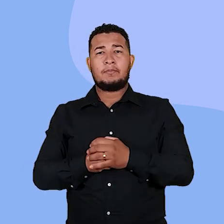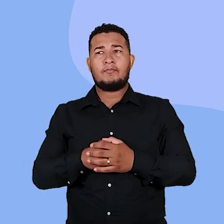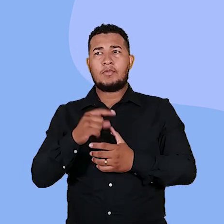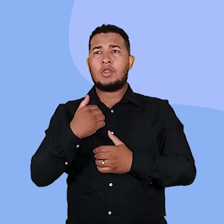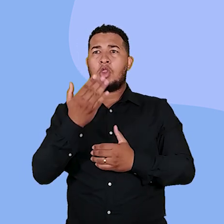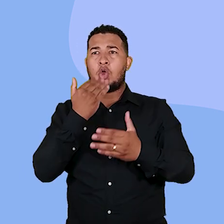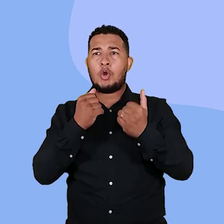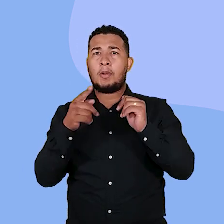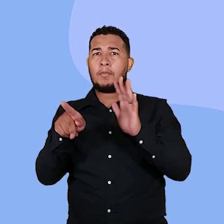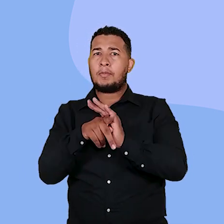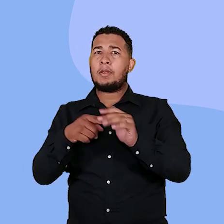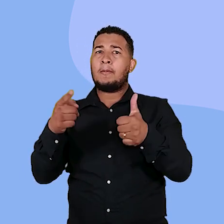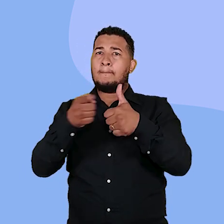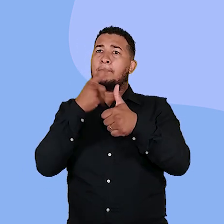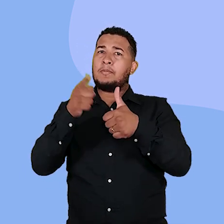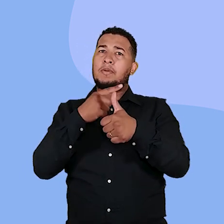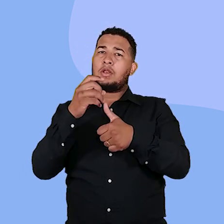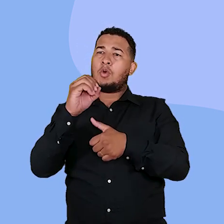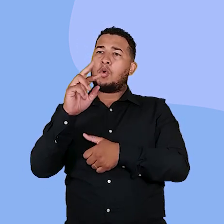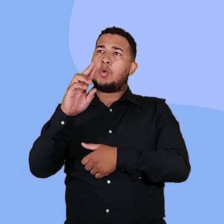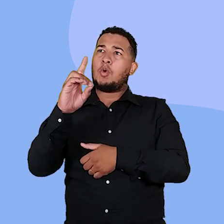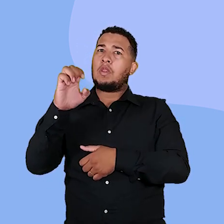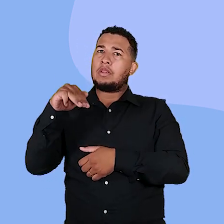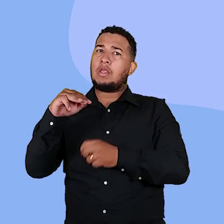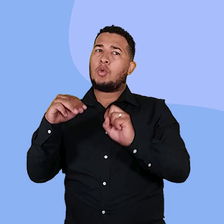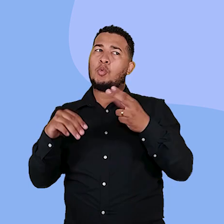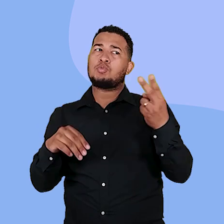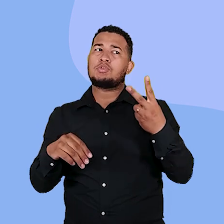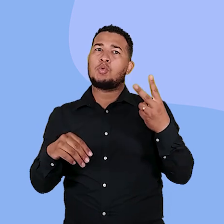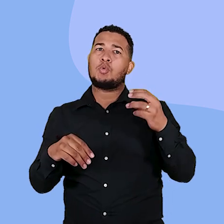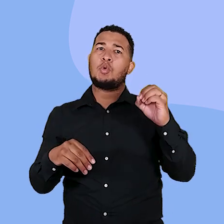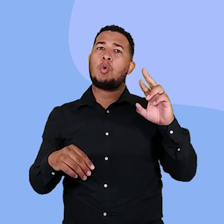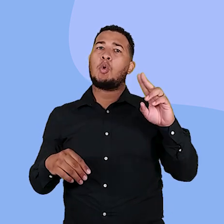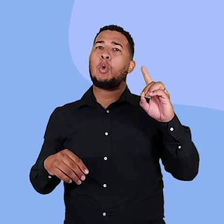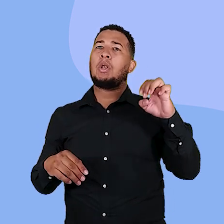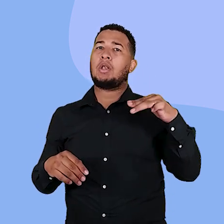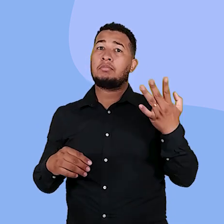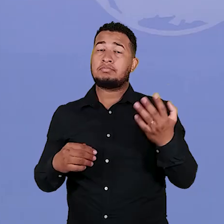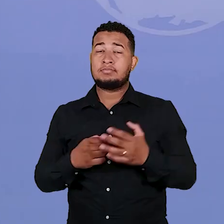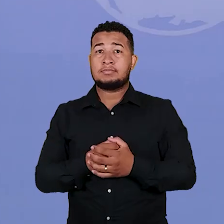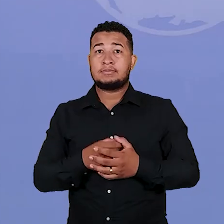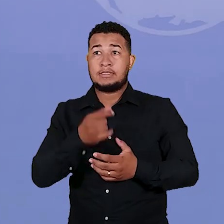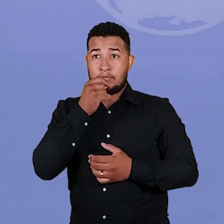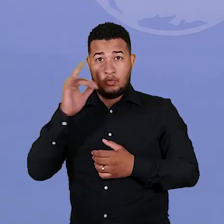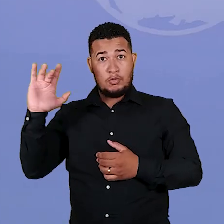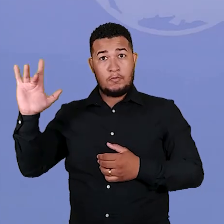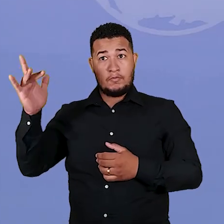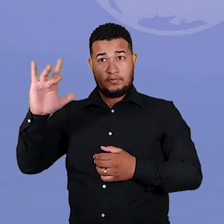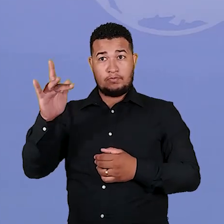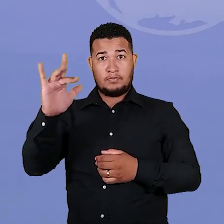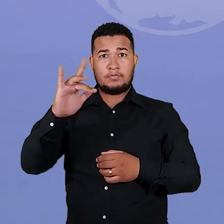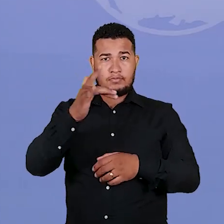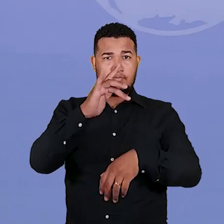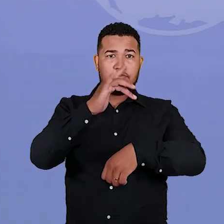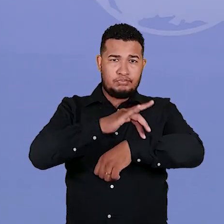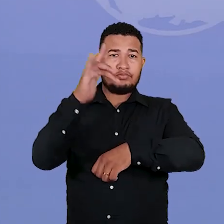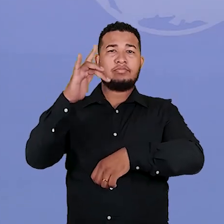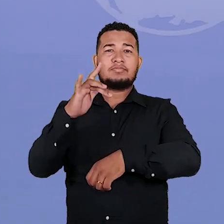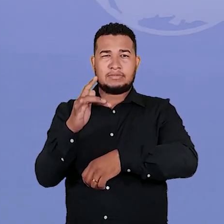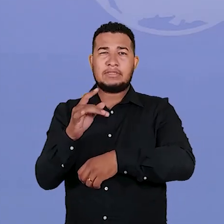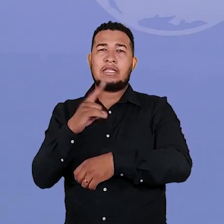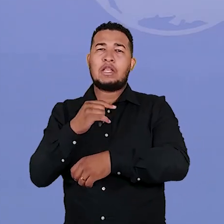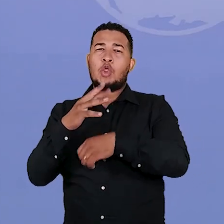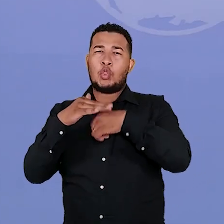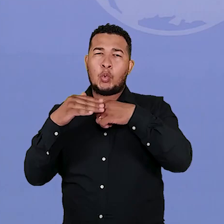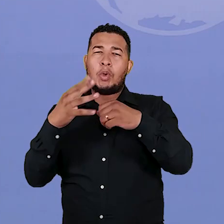D. São consumidores de primeira ordem? São consumidores de segunda ordem. Então, veja só. O Aedes aegypti é aquele mesmo que passa